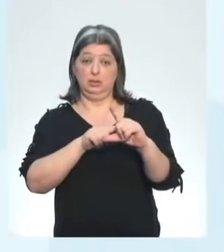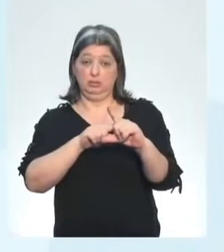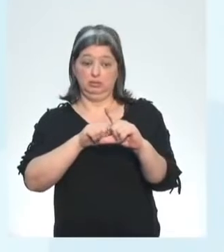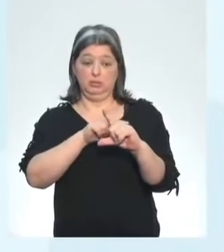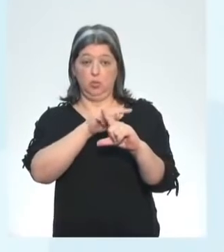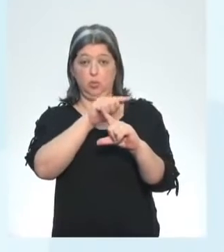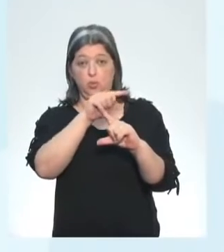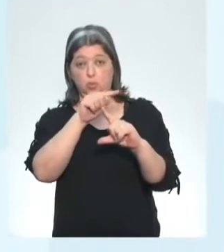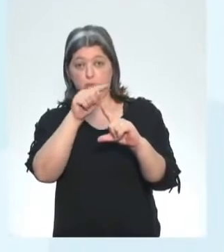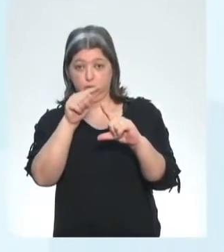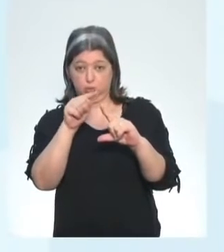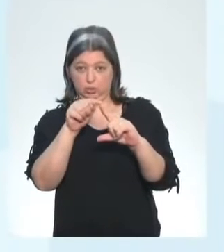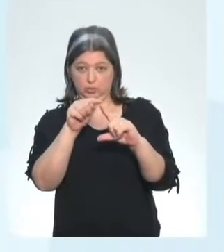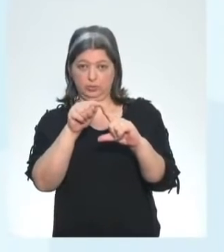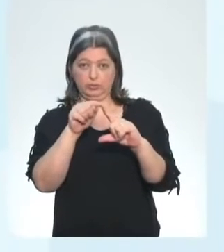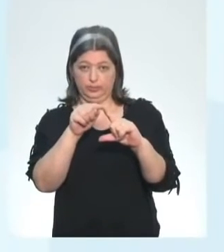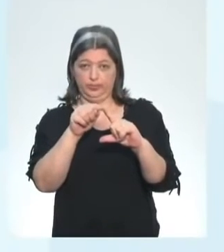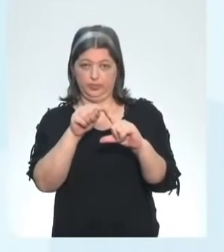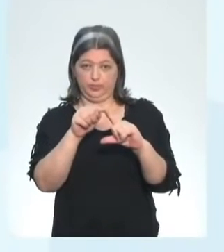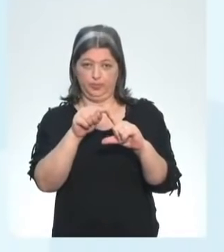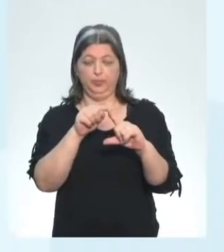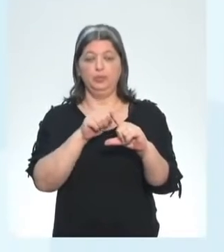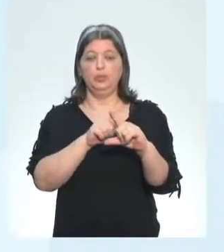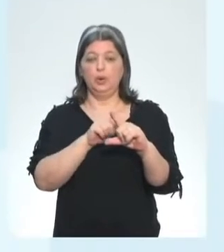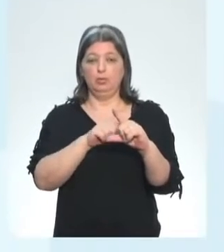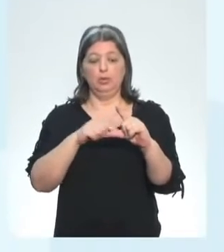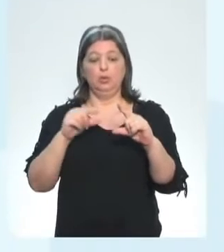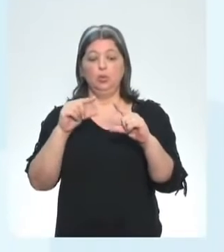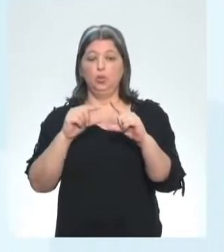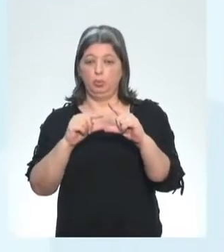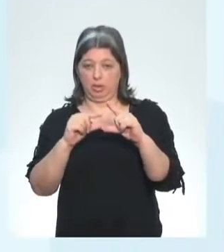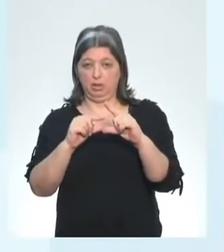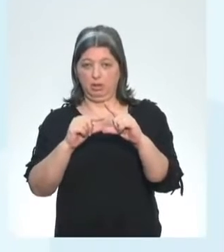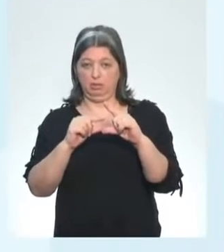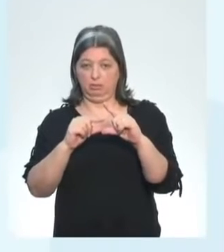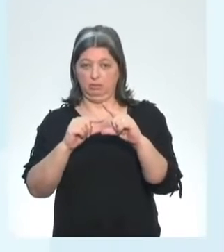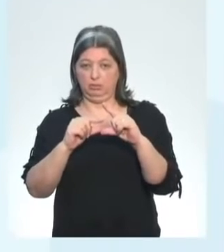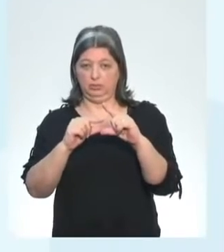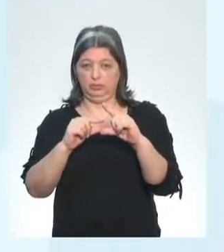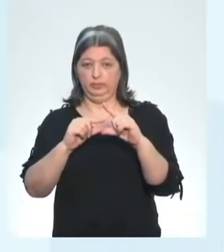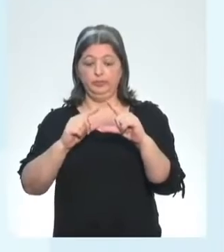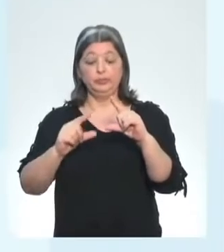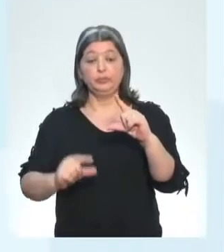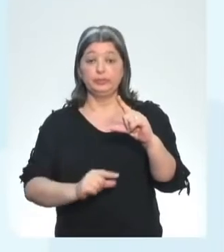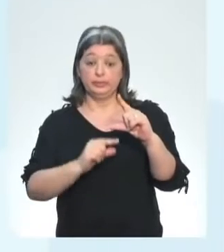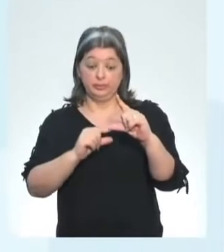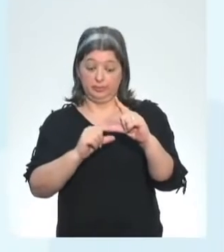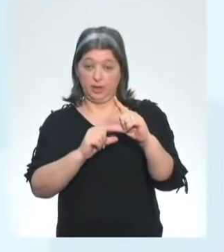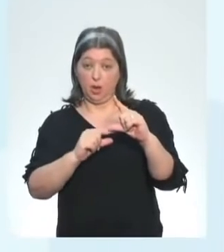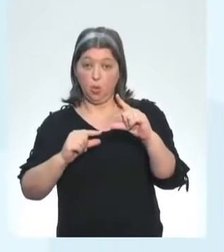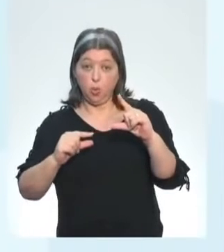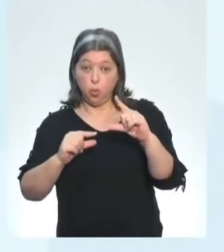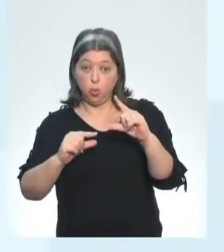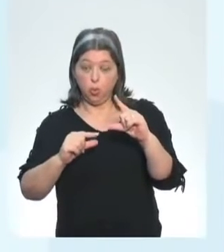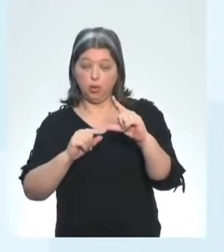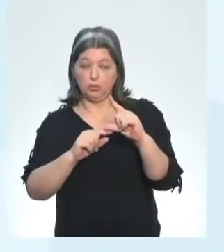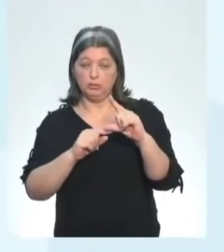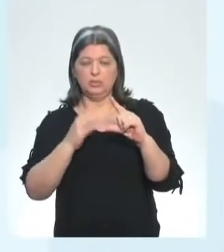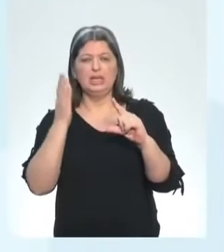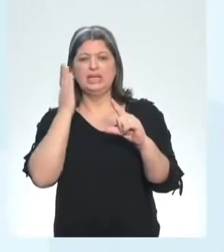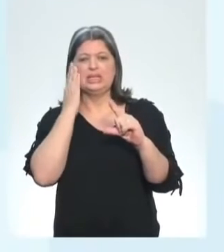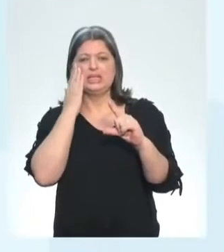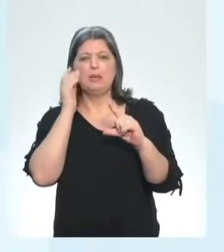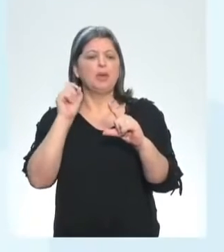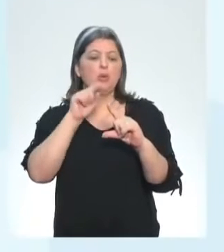Então, ele está dando este ladinho e este ladinho do pequeno. Ele deu este ladão aqui, né, do grande, e quer saber